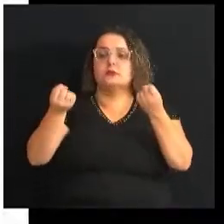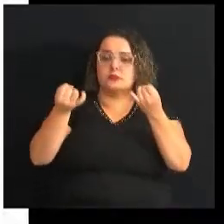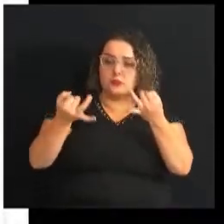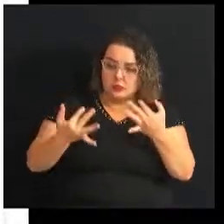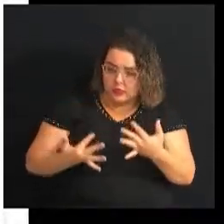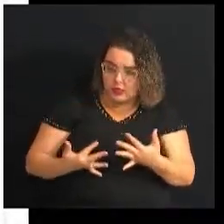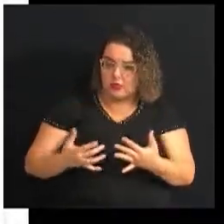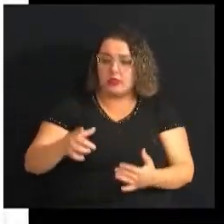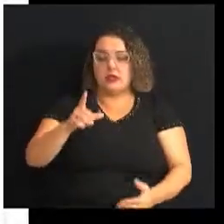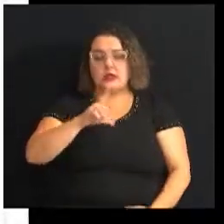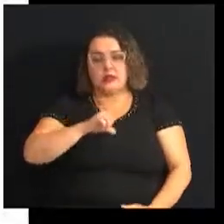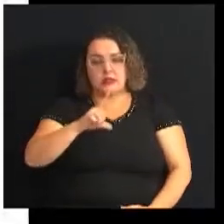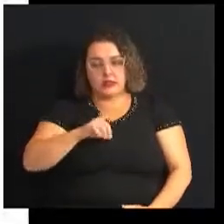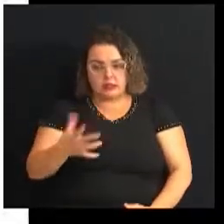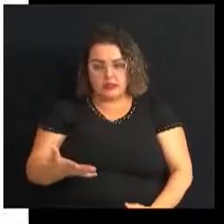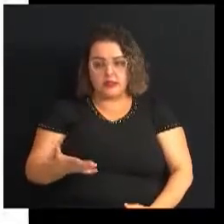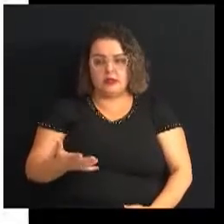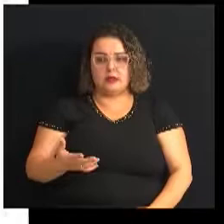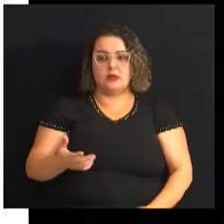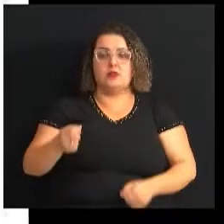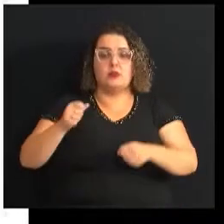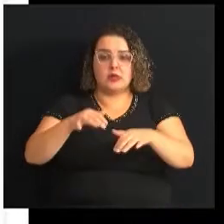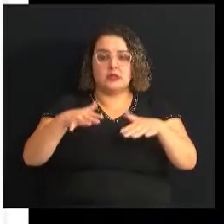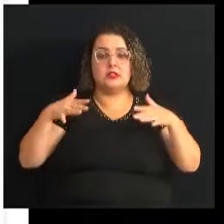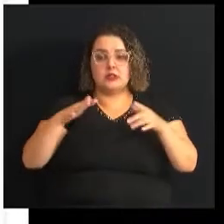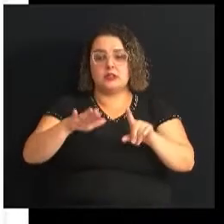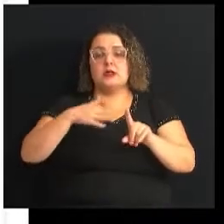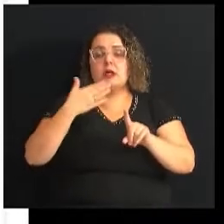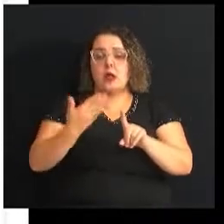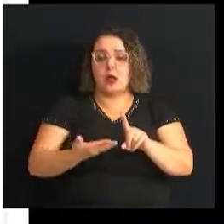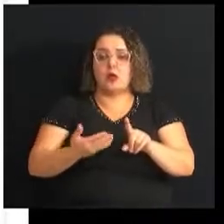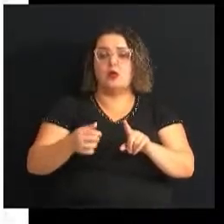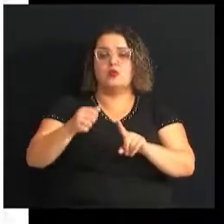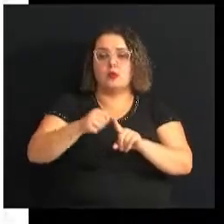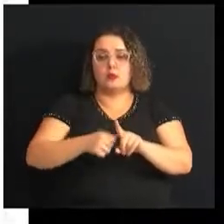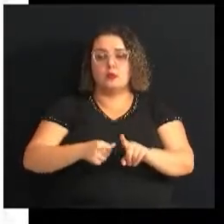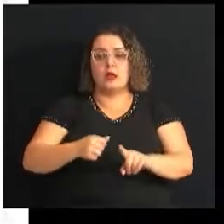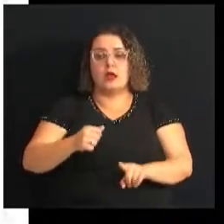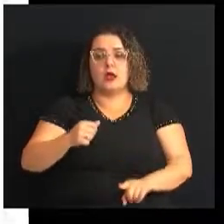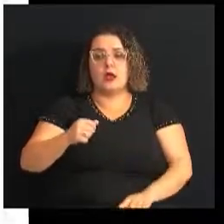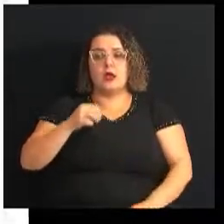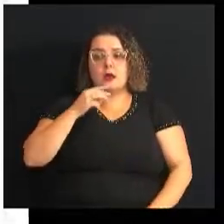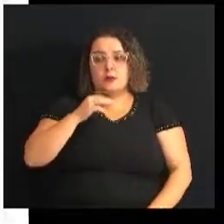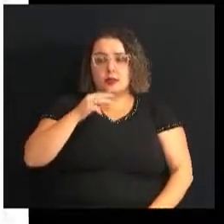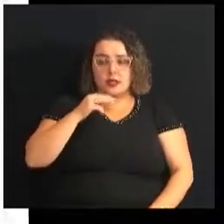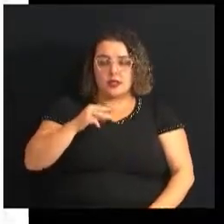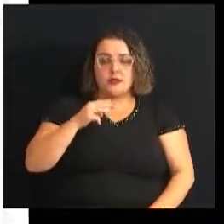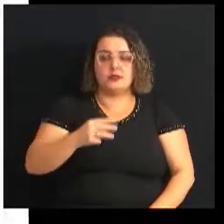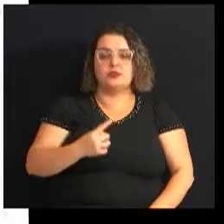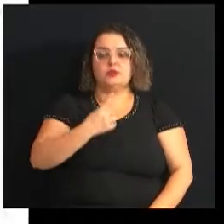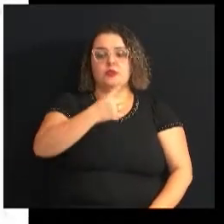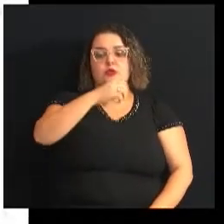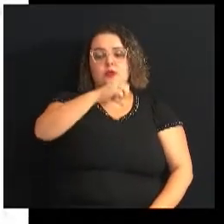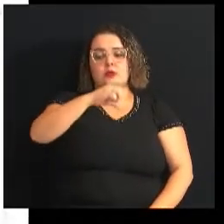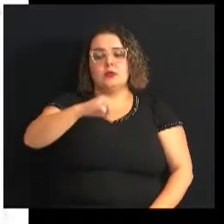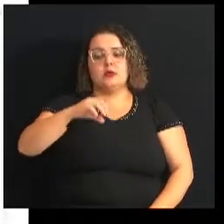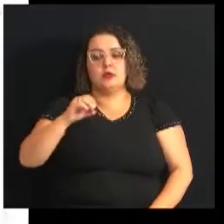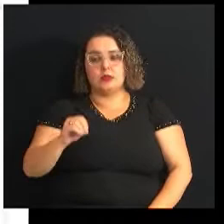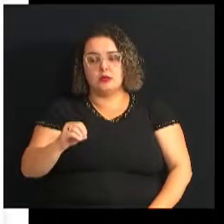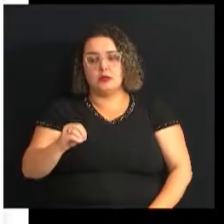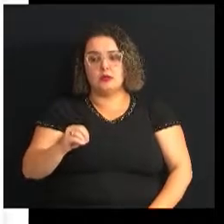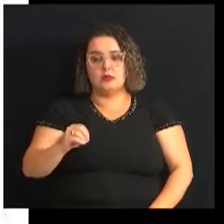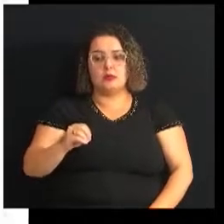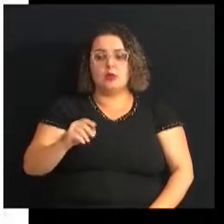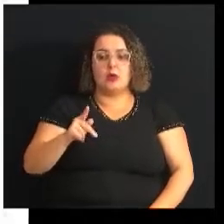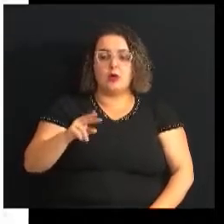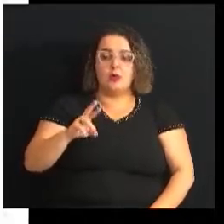gente teve uma sessão solene em março de 1990 com a